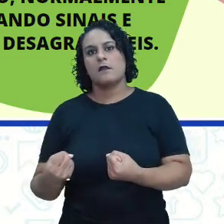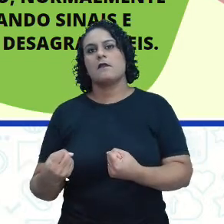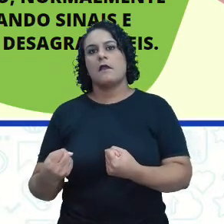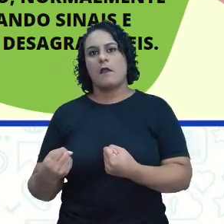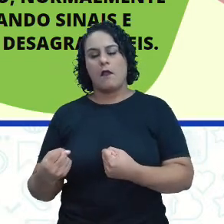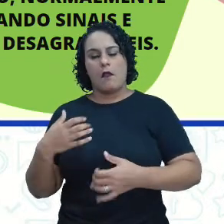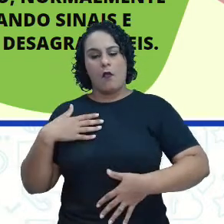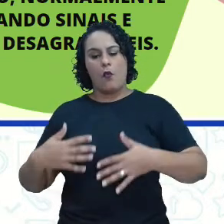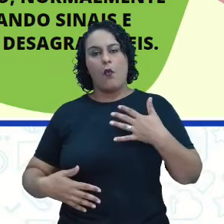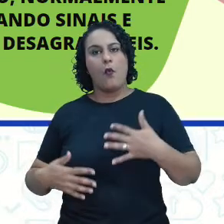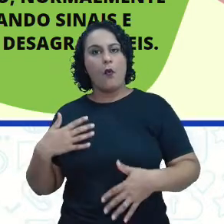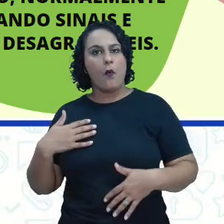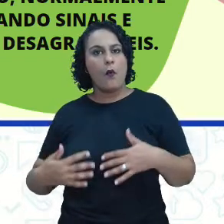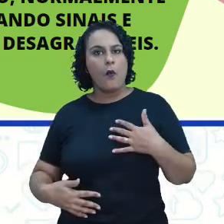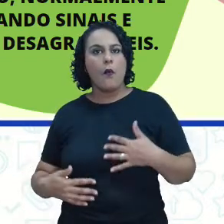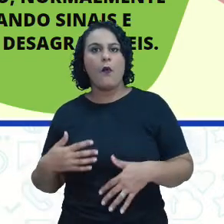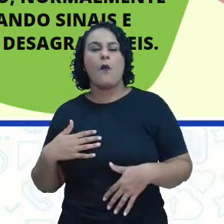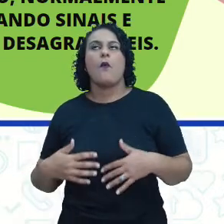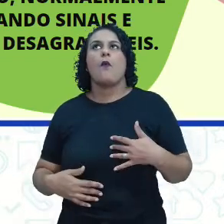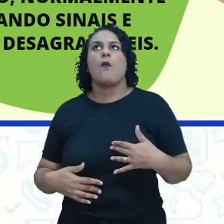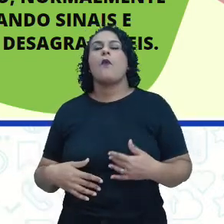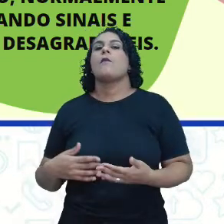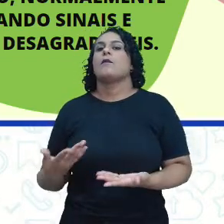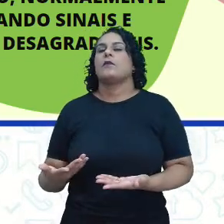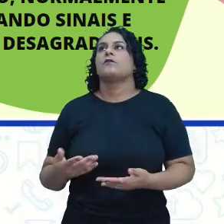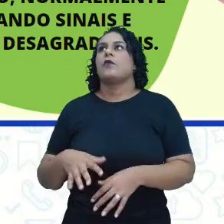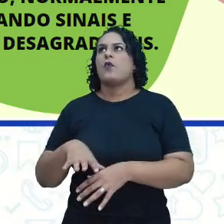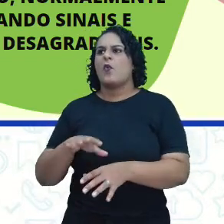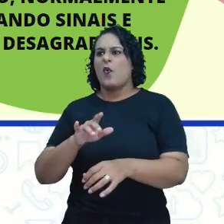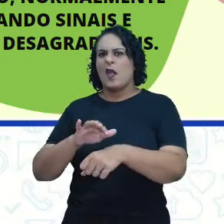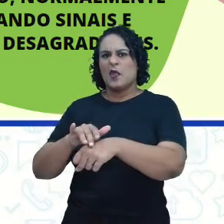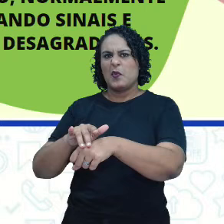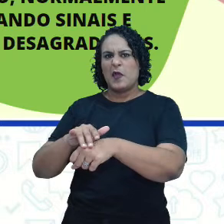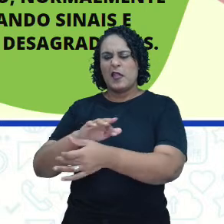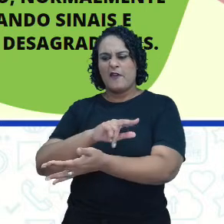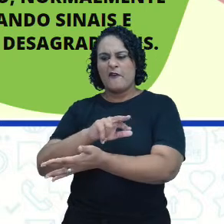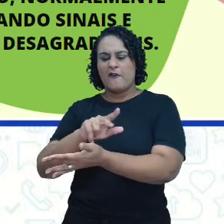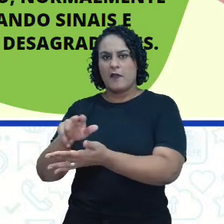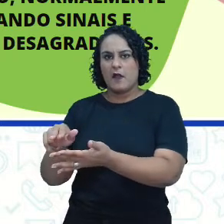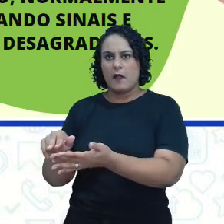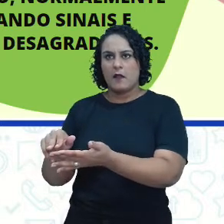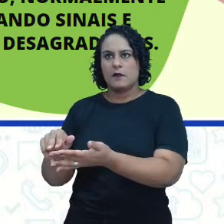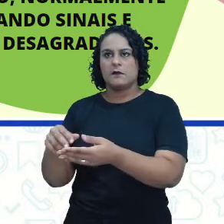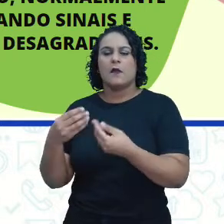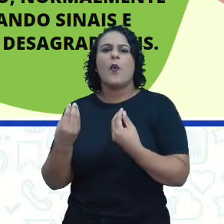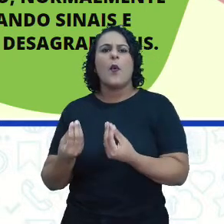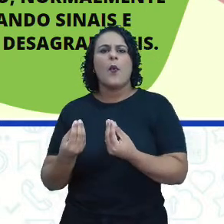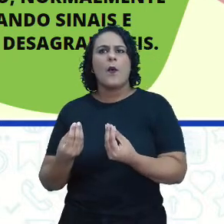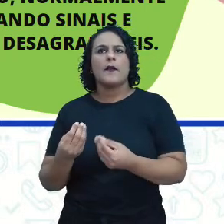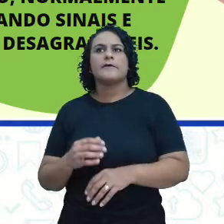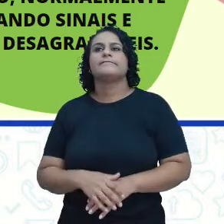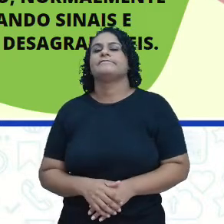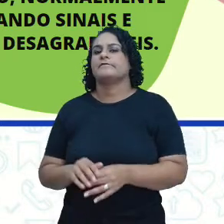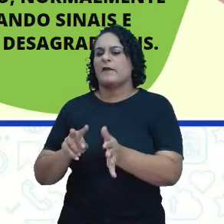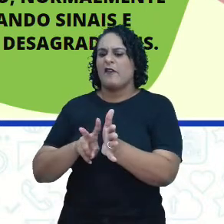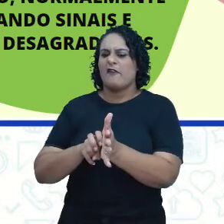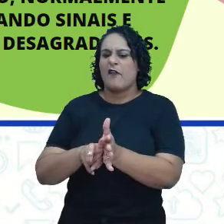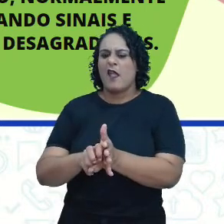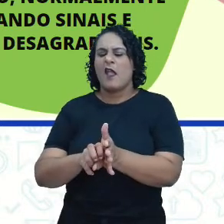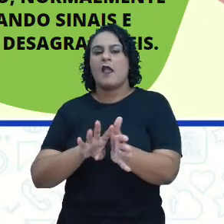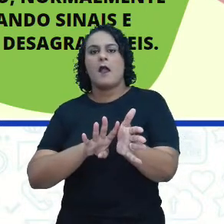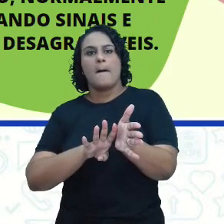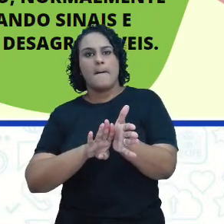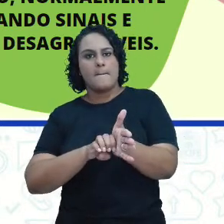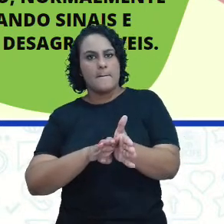organismo contra ações de agentes patogênicos. O que são os agentes patogênicos? São os vírus, as